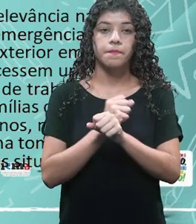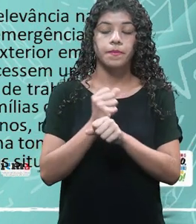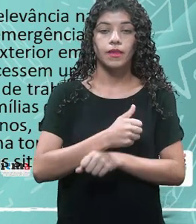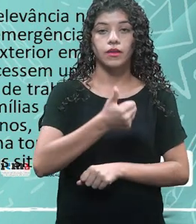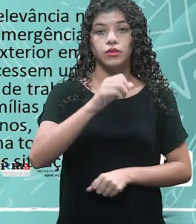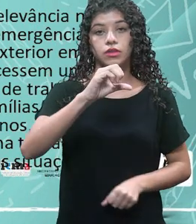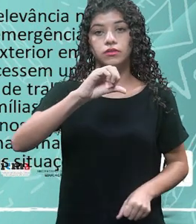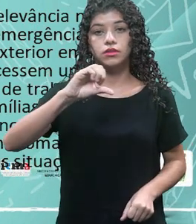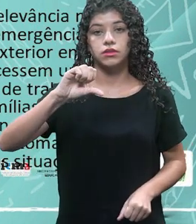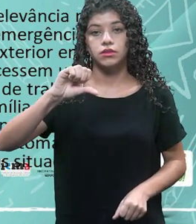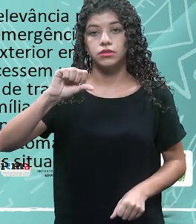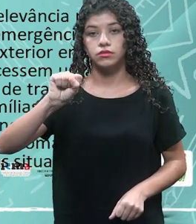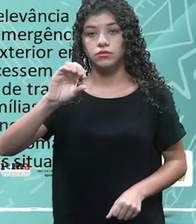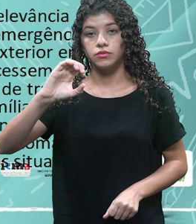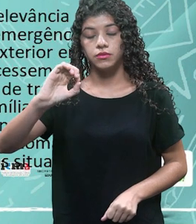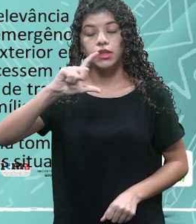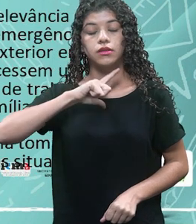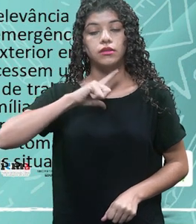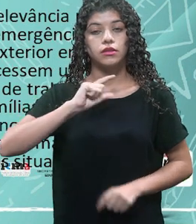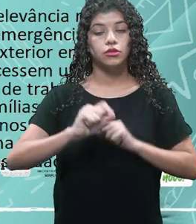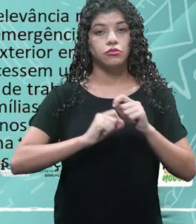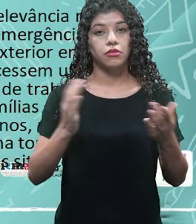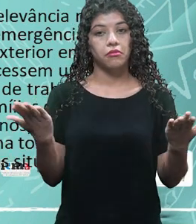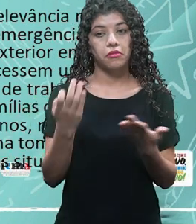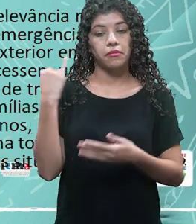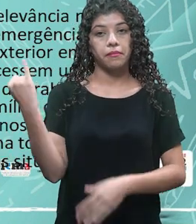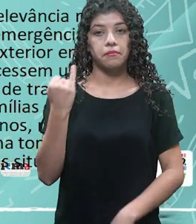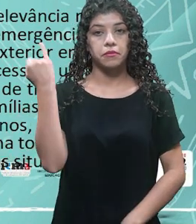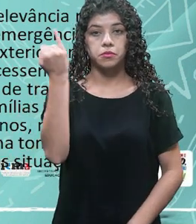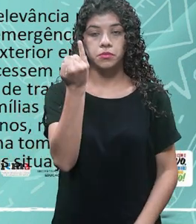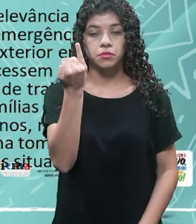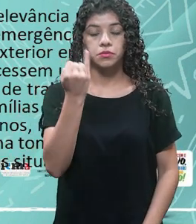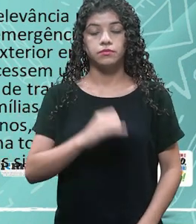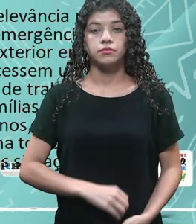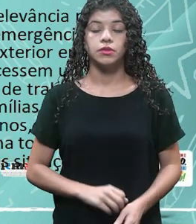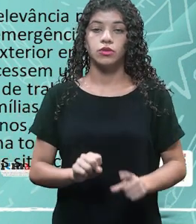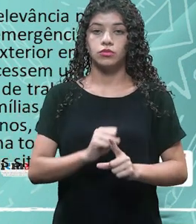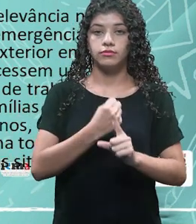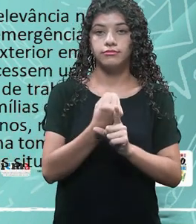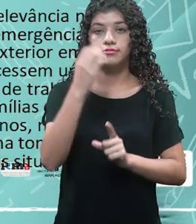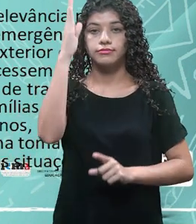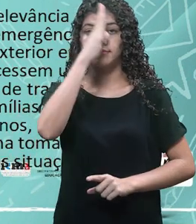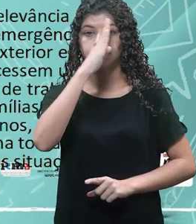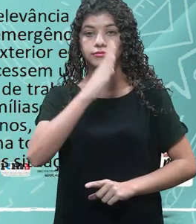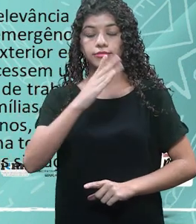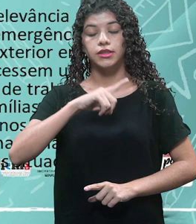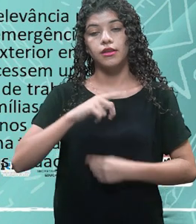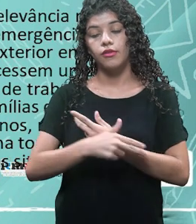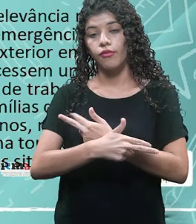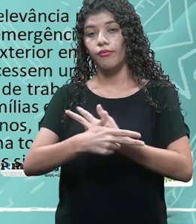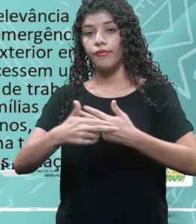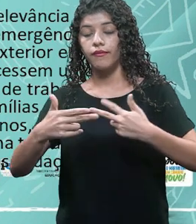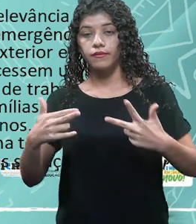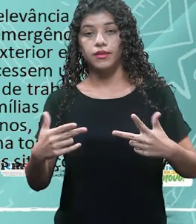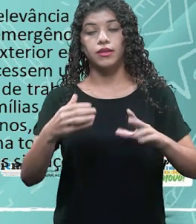1980 a questão migratória voltou a ter uma alguma relevância na agenda política e social brasileira em que entre outros